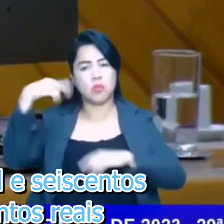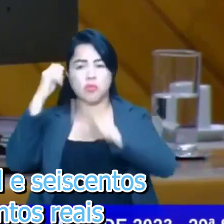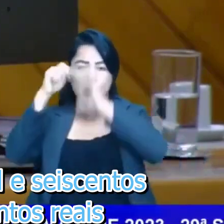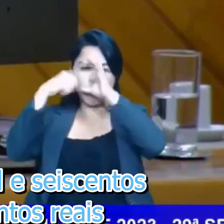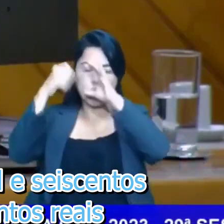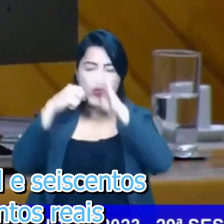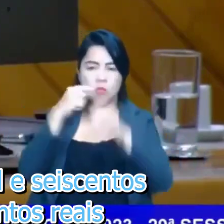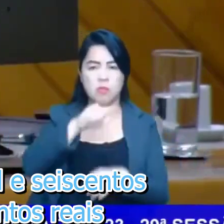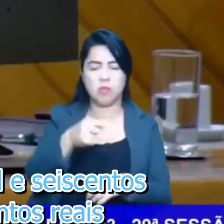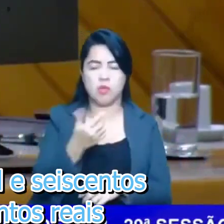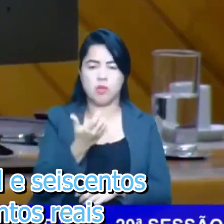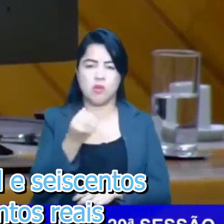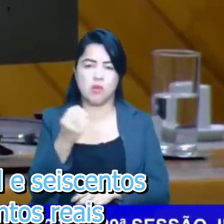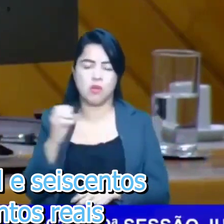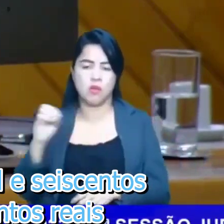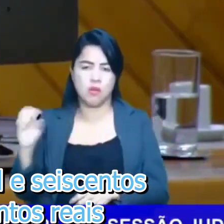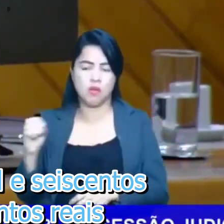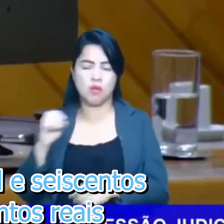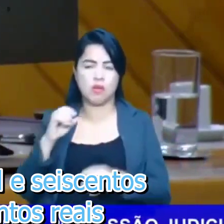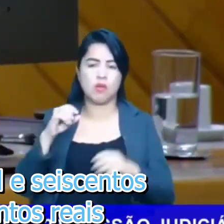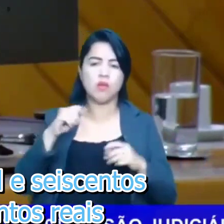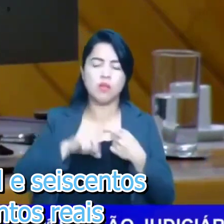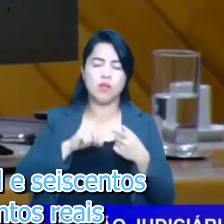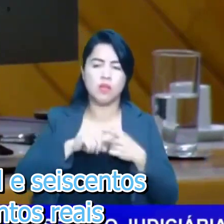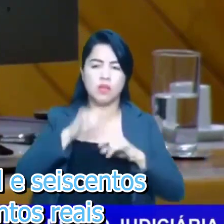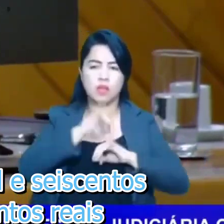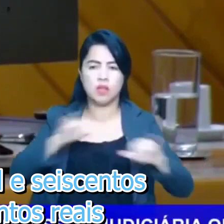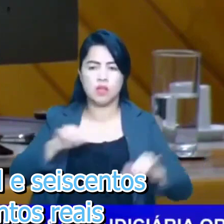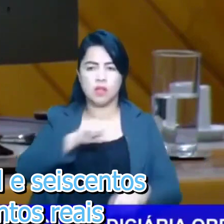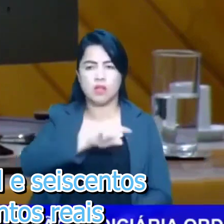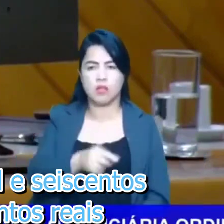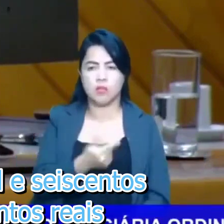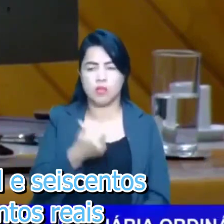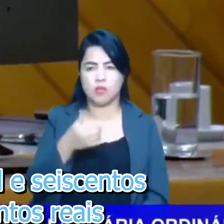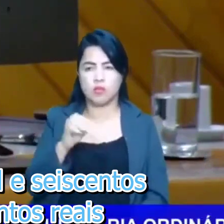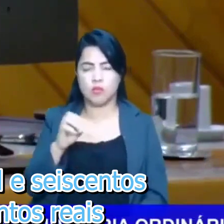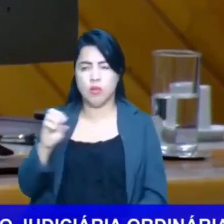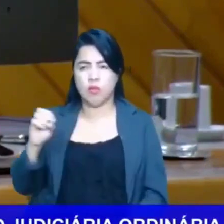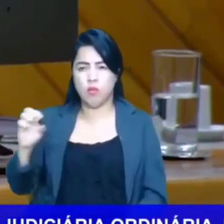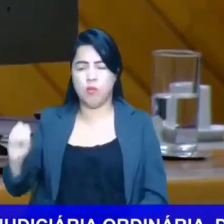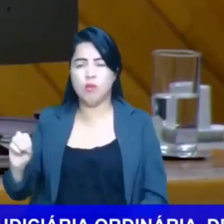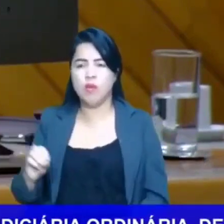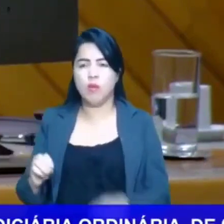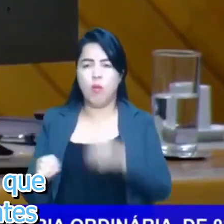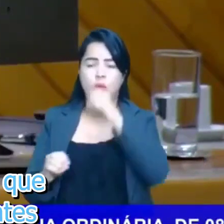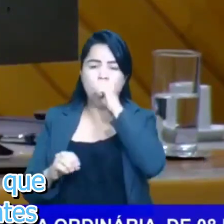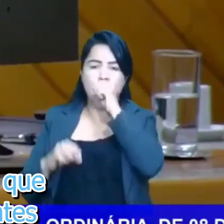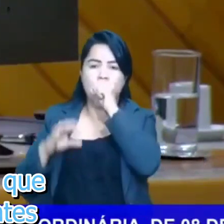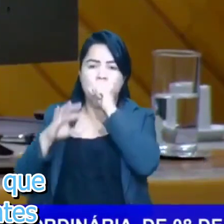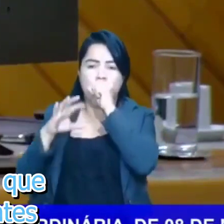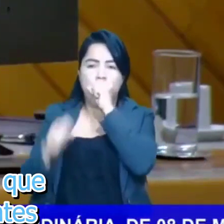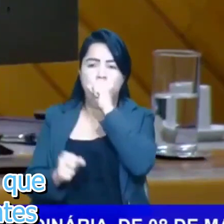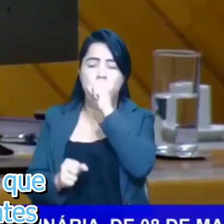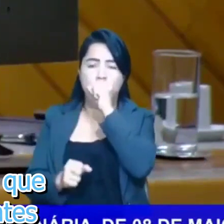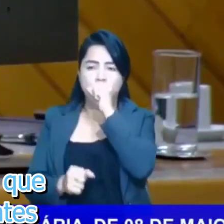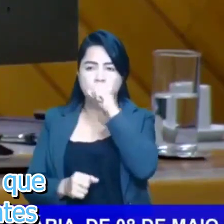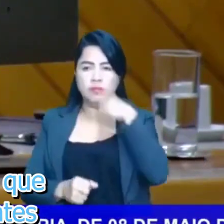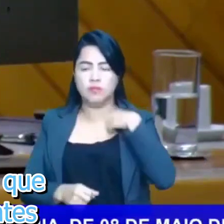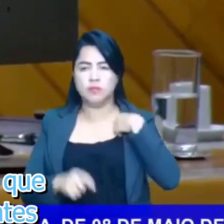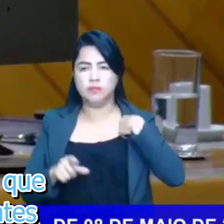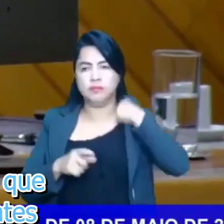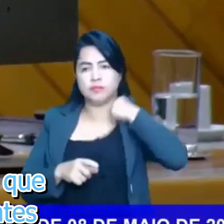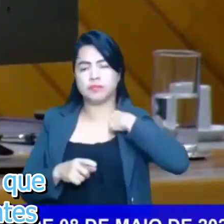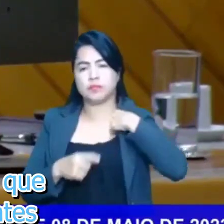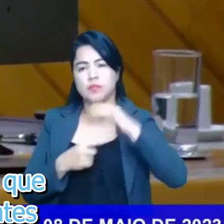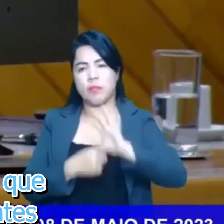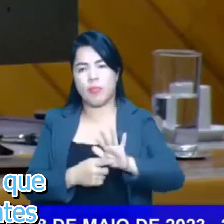R$ 1.600, e produções de jingle, vinhetas e slogans de R$ 1.200. Reais. Contudo, a descrição dos gastos apenas evidencia